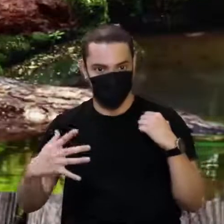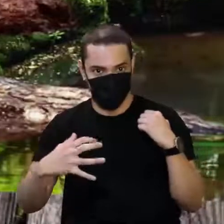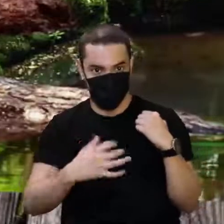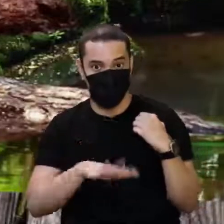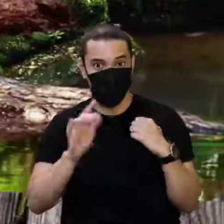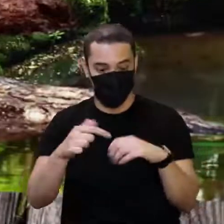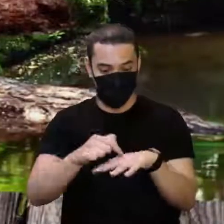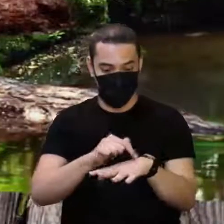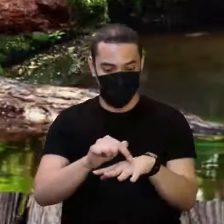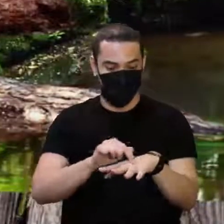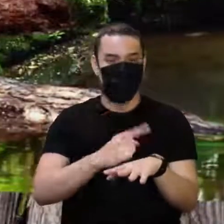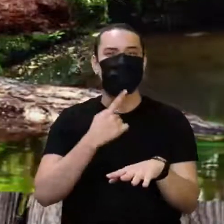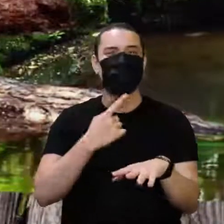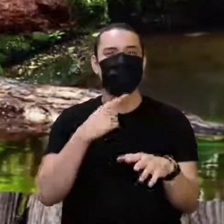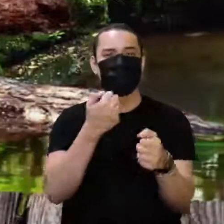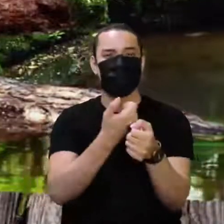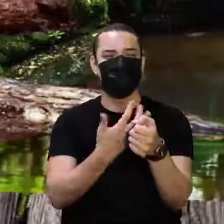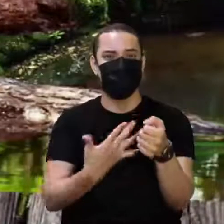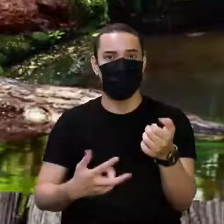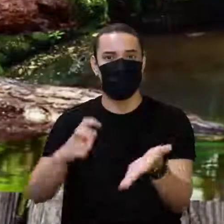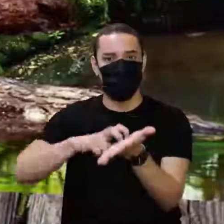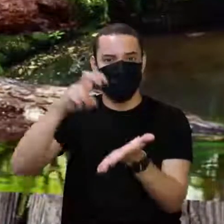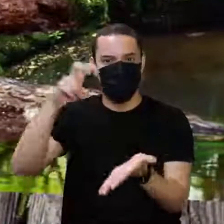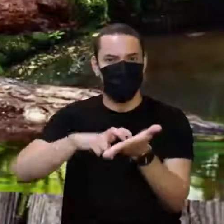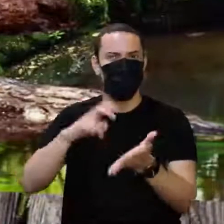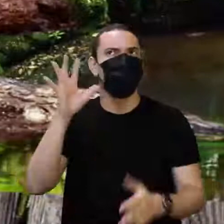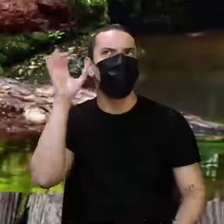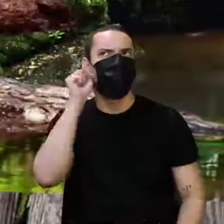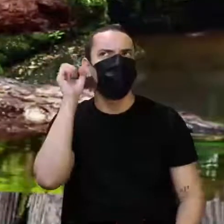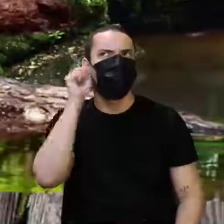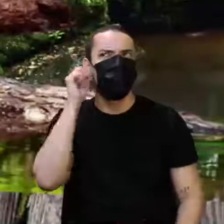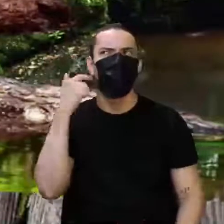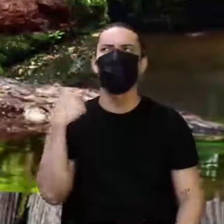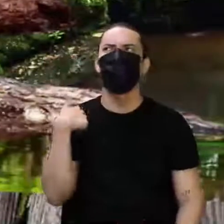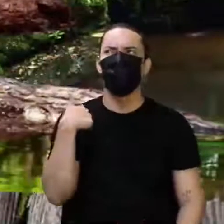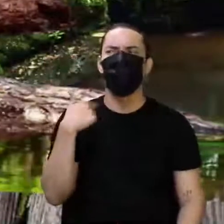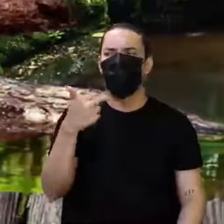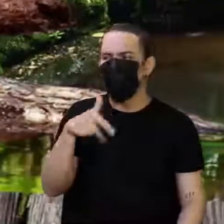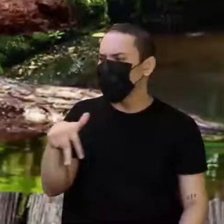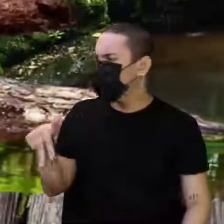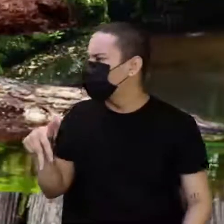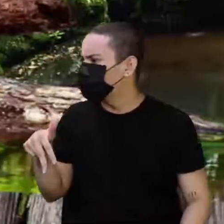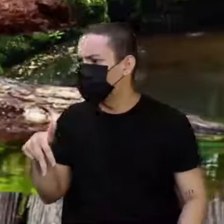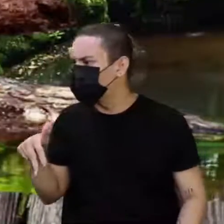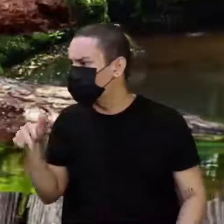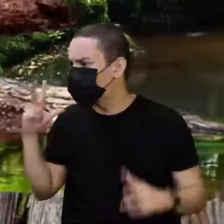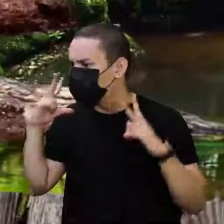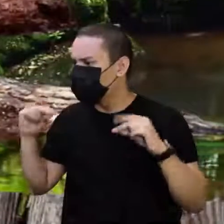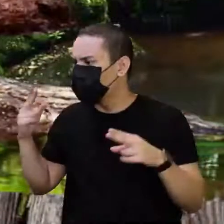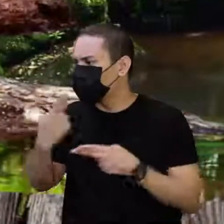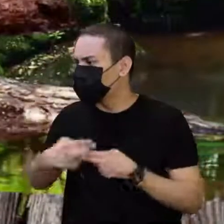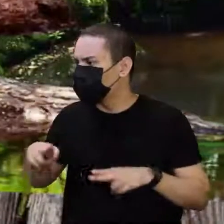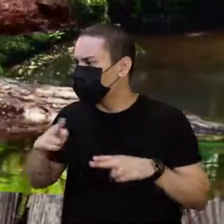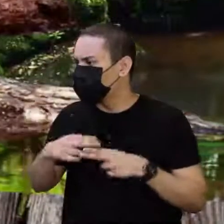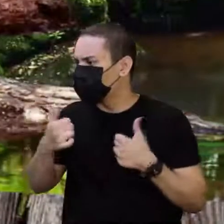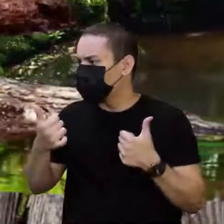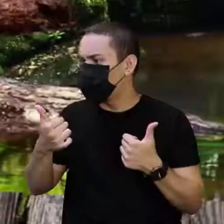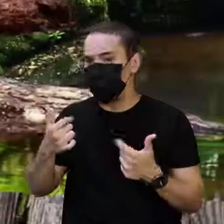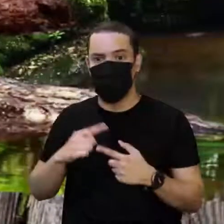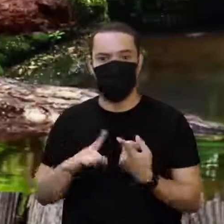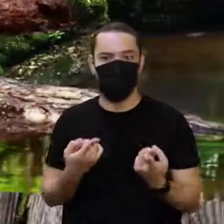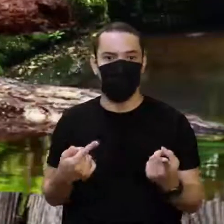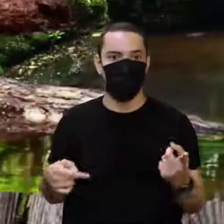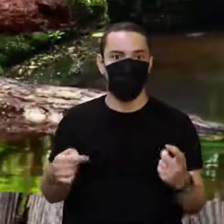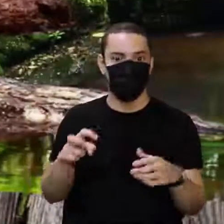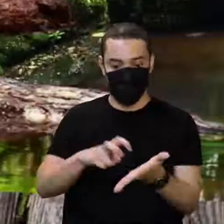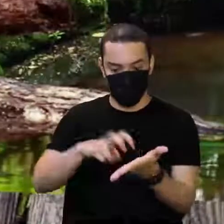já sangrando quando a gente foi amanhecer o dia. A gente ouviu o barulho e tal, ia lá e estava tudo tranquilo. Não conseguiu perceber, só quando amanheceu o dia que a gente